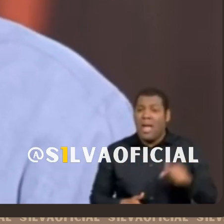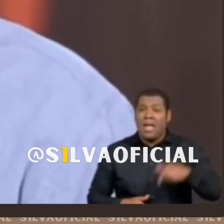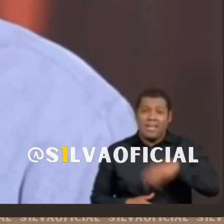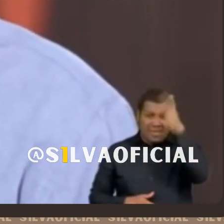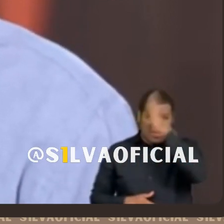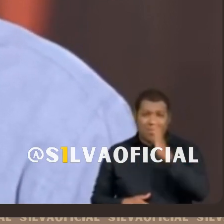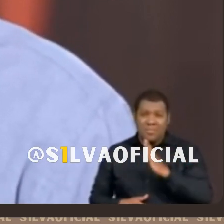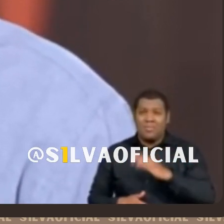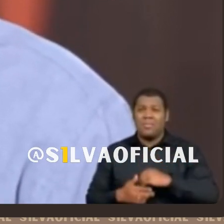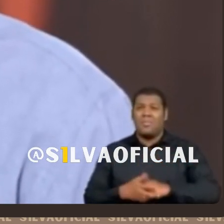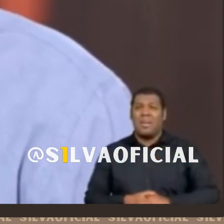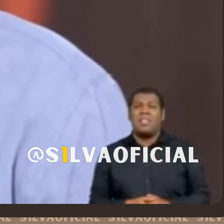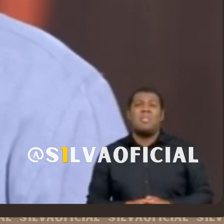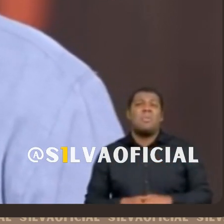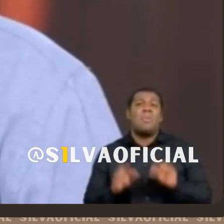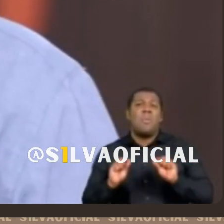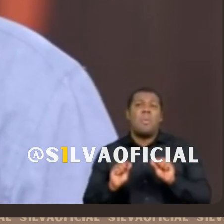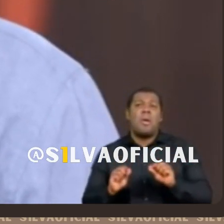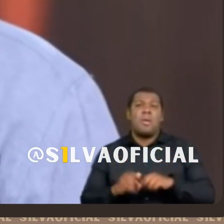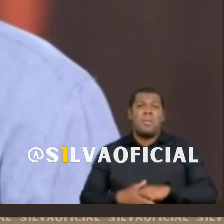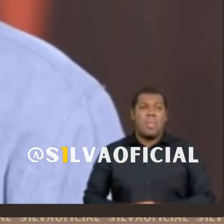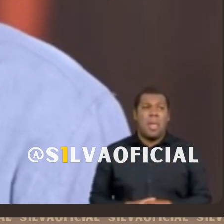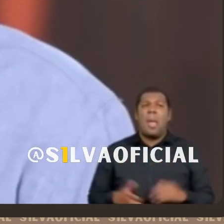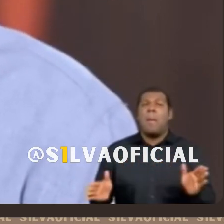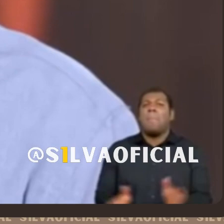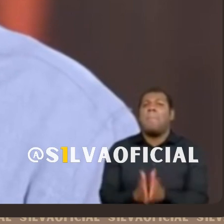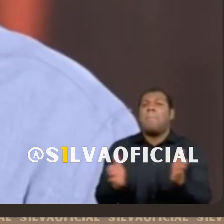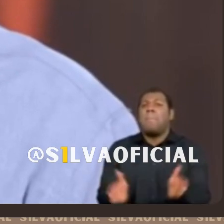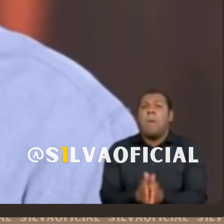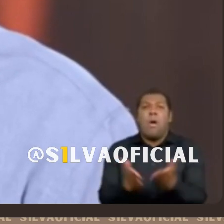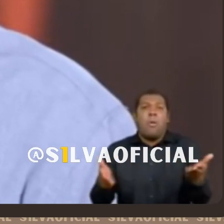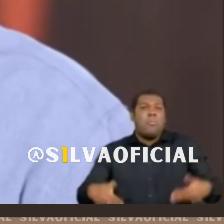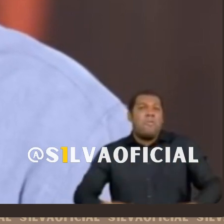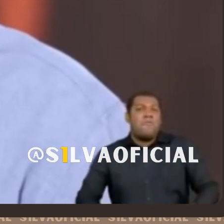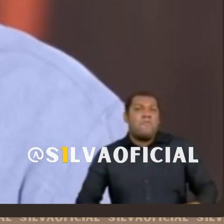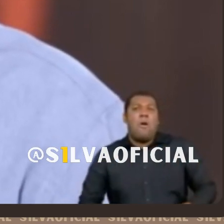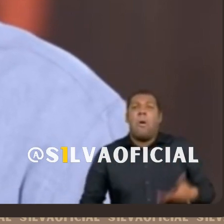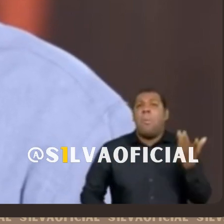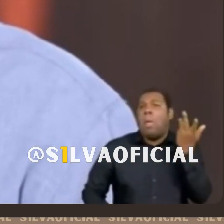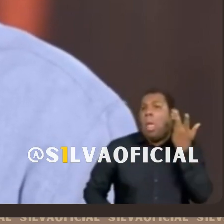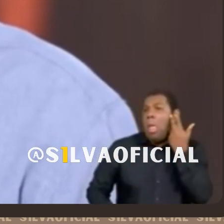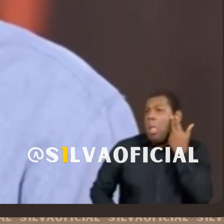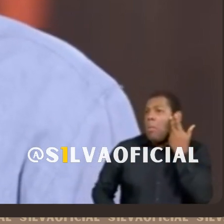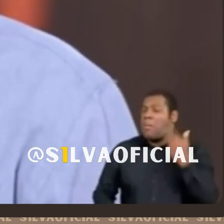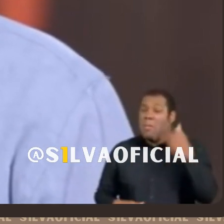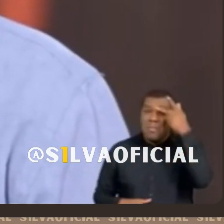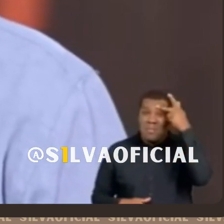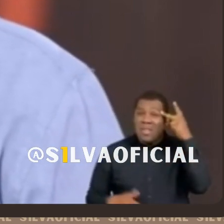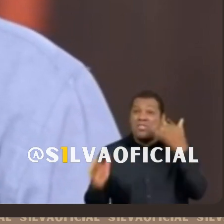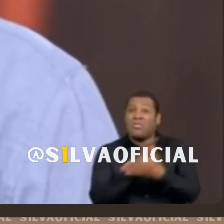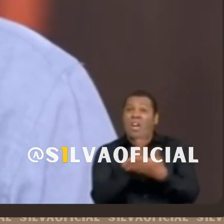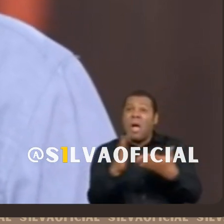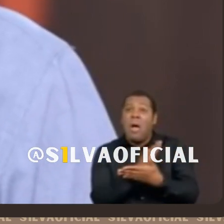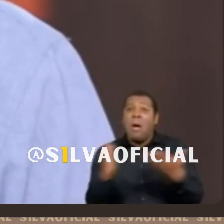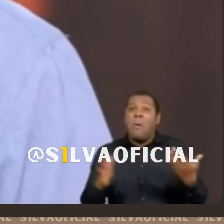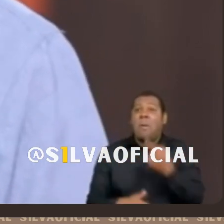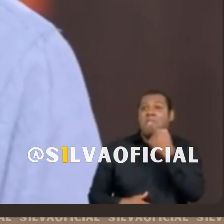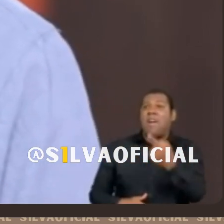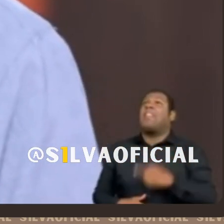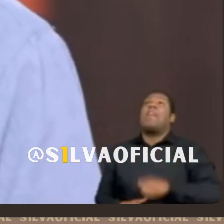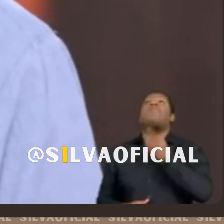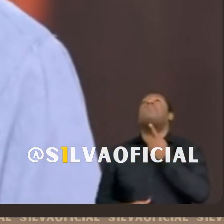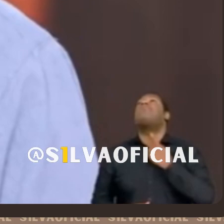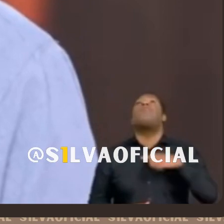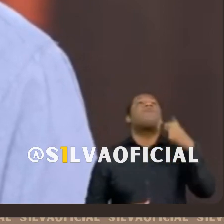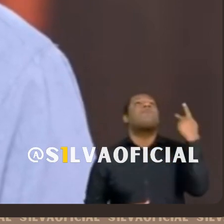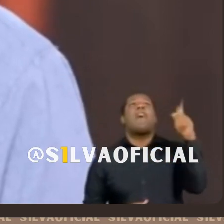normal. E ainda tem gente que fala que é coisa de Deus. Você percebe? O que não dá é para a gente se conformar